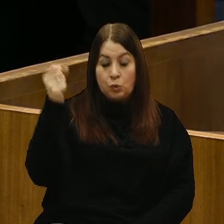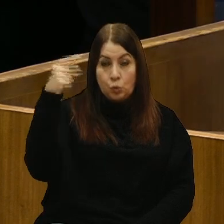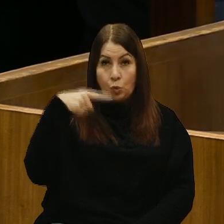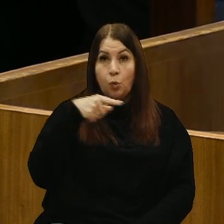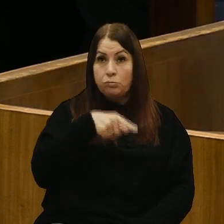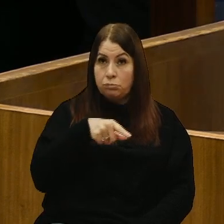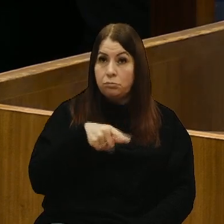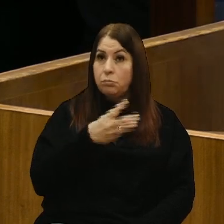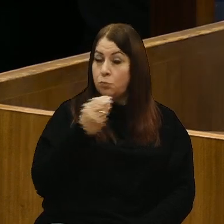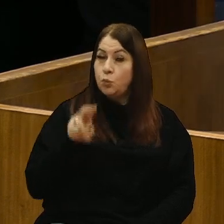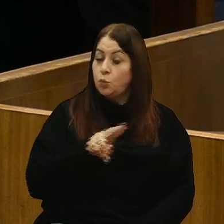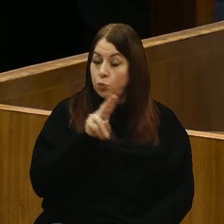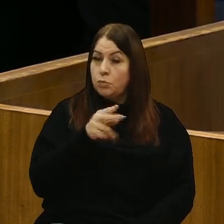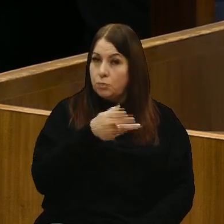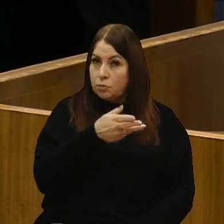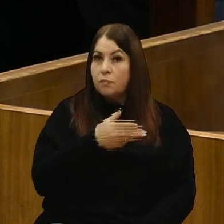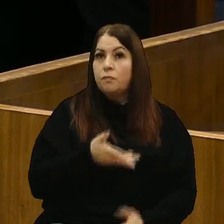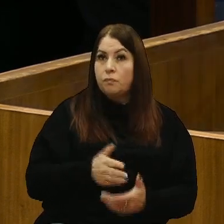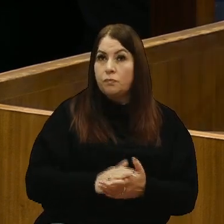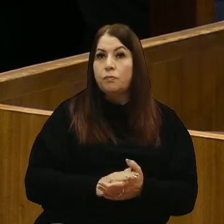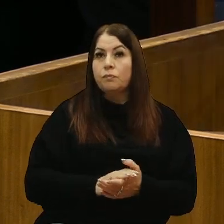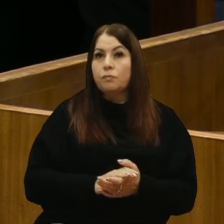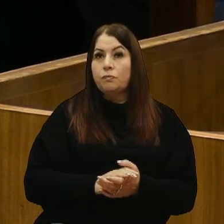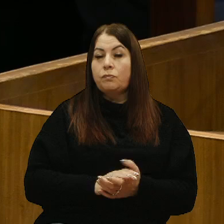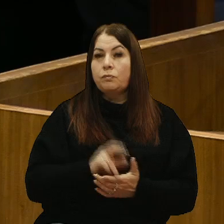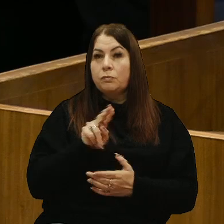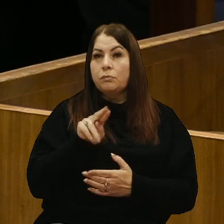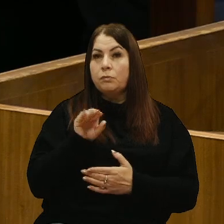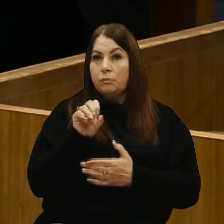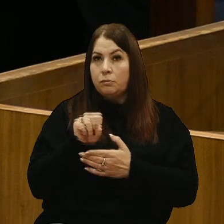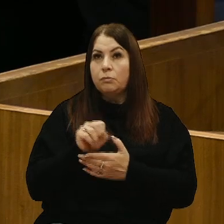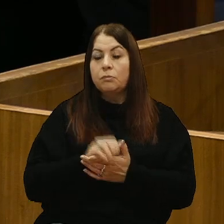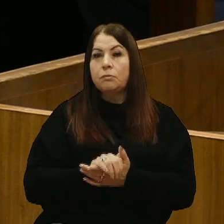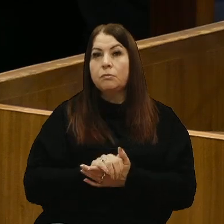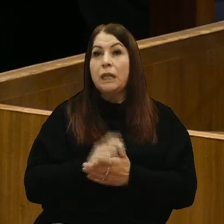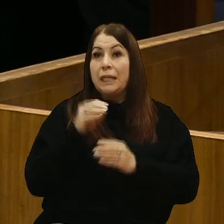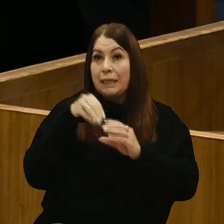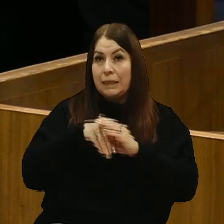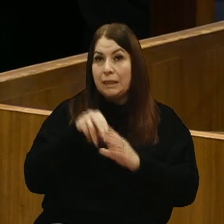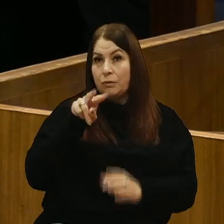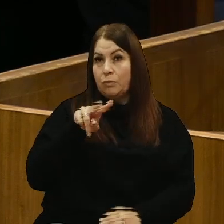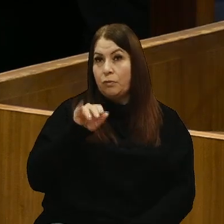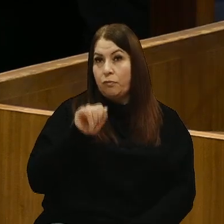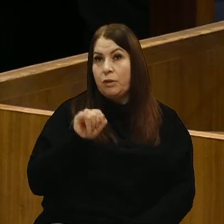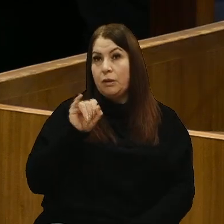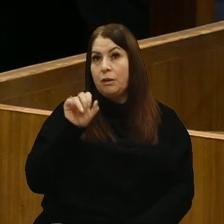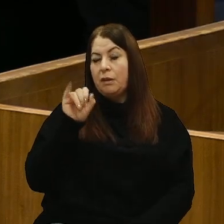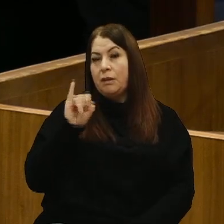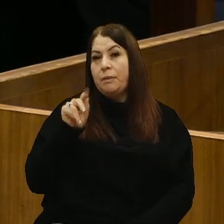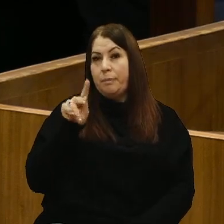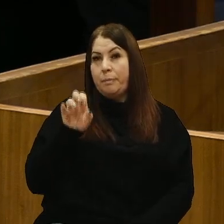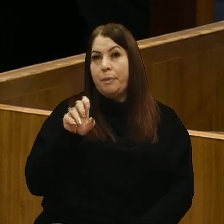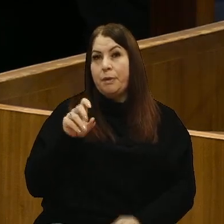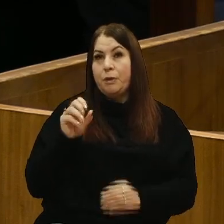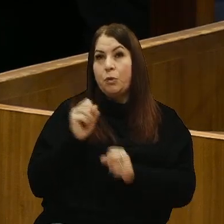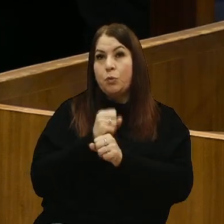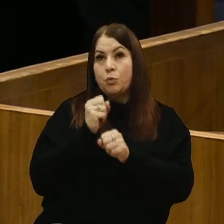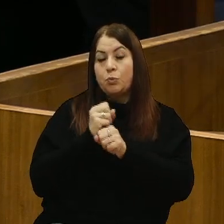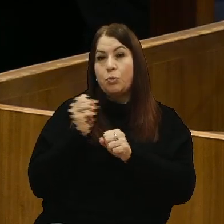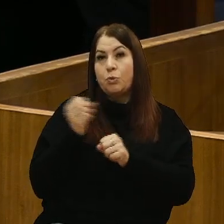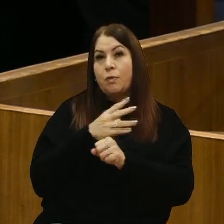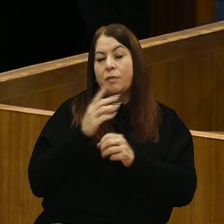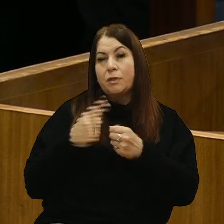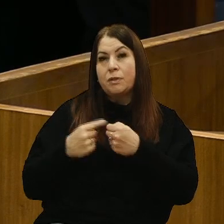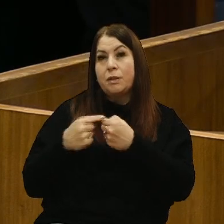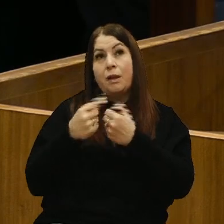que muitos utilizam essa UBS. Dentro do Vila IP se construiu uma nova cidade, que é um condomínio para mais de